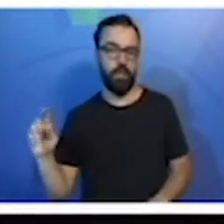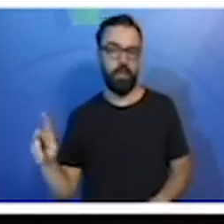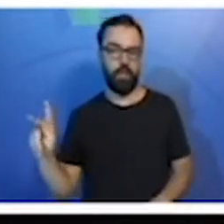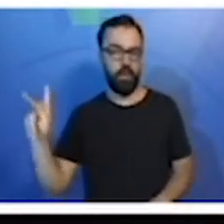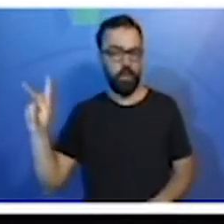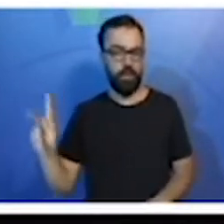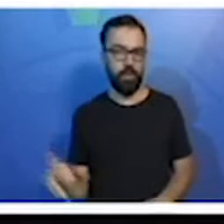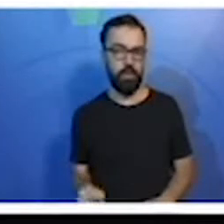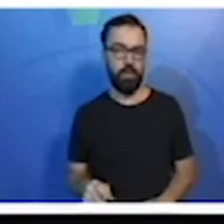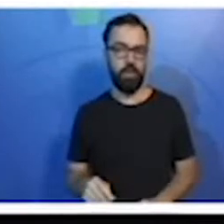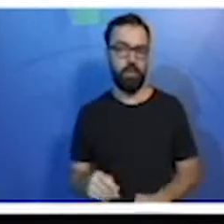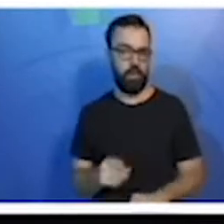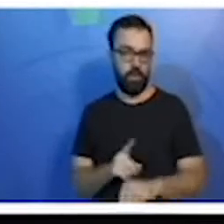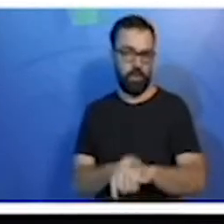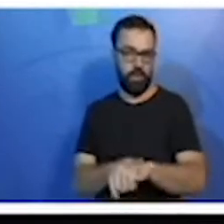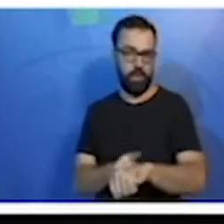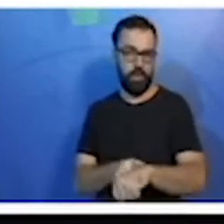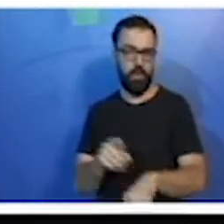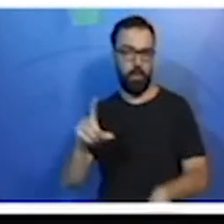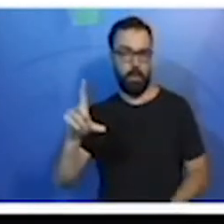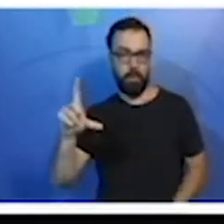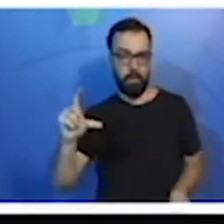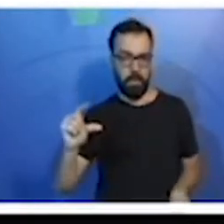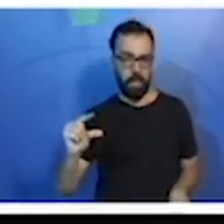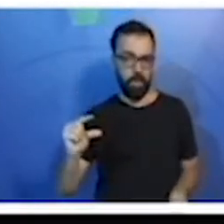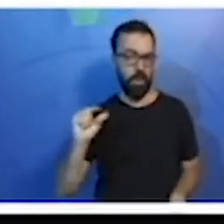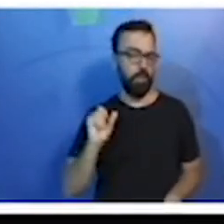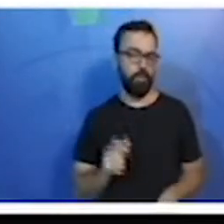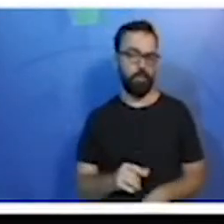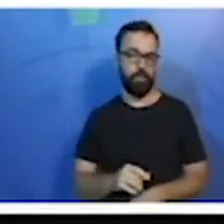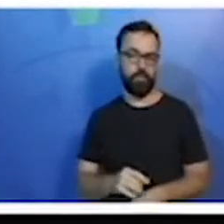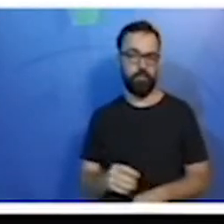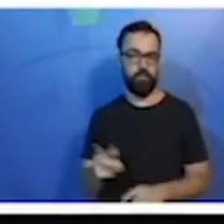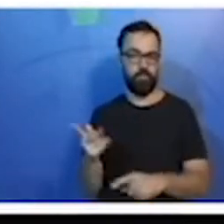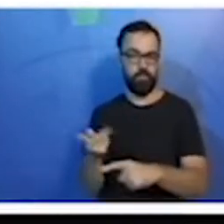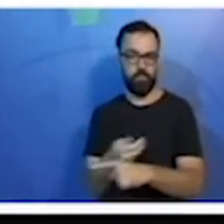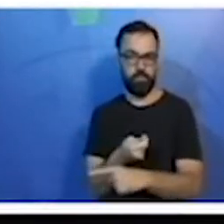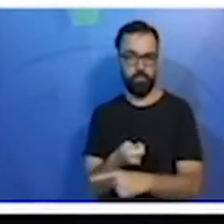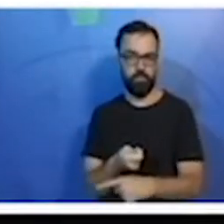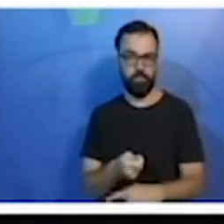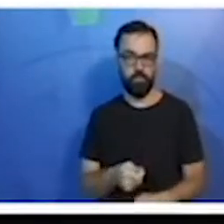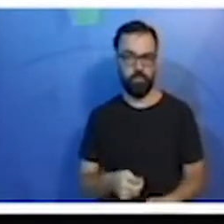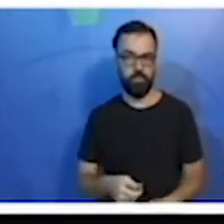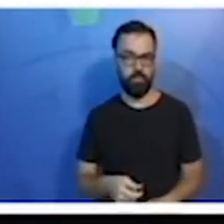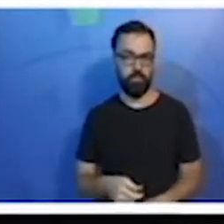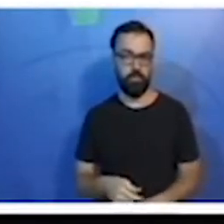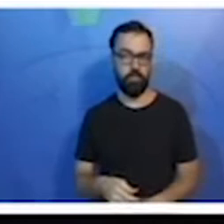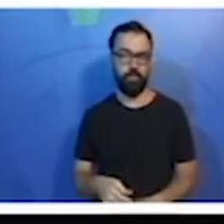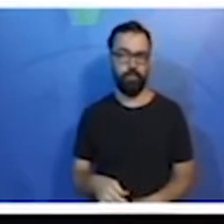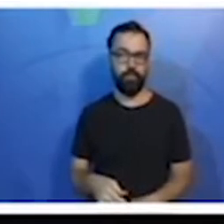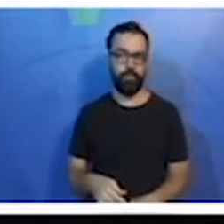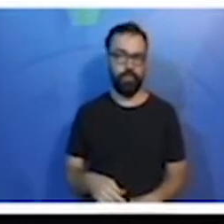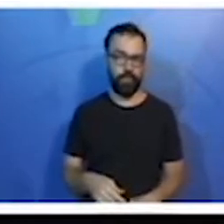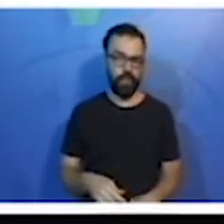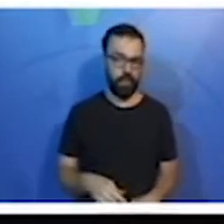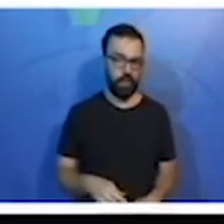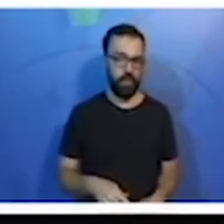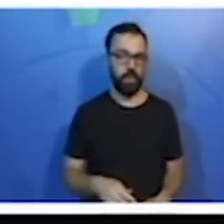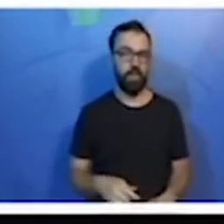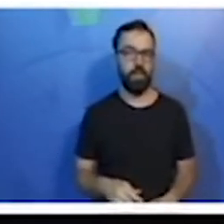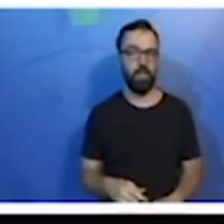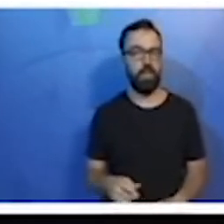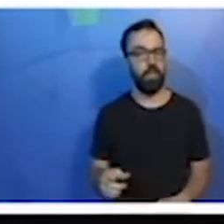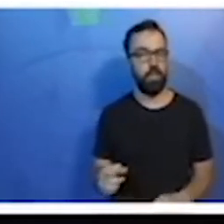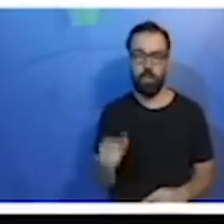tempo possível então nessa nessa tipo de competição contra o relógio a gente não tem como referência o competidor que tá na nossa